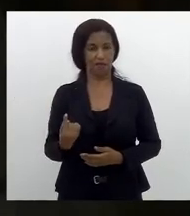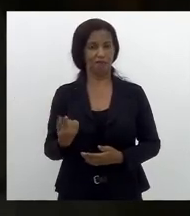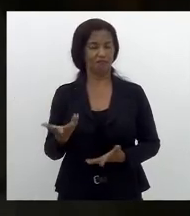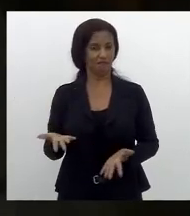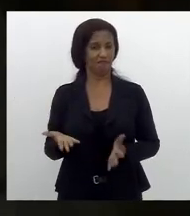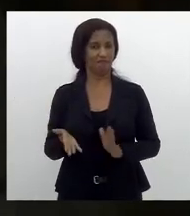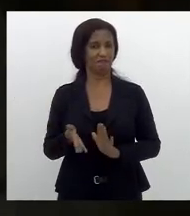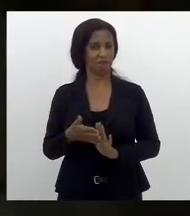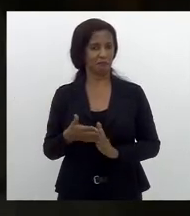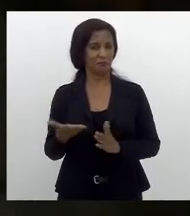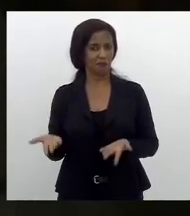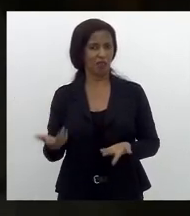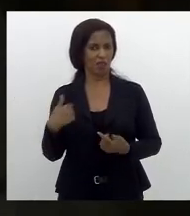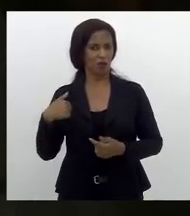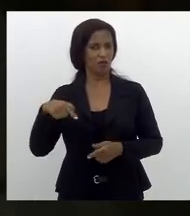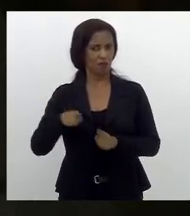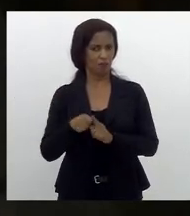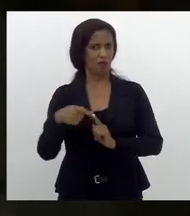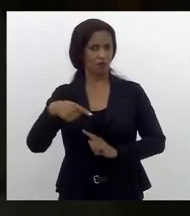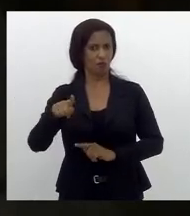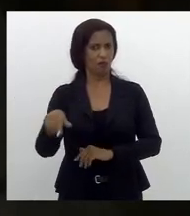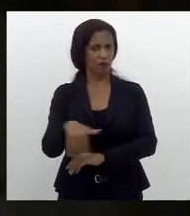proposital, que também estive nas ruas,